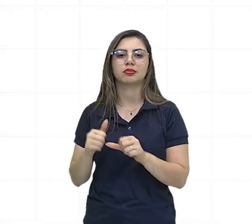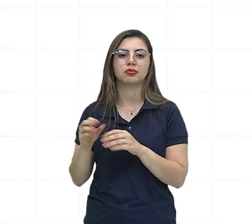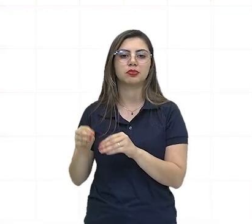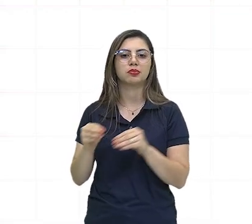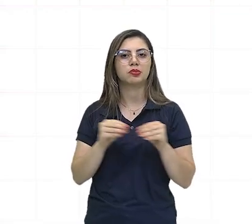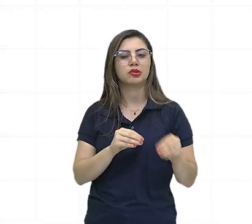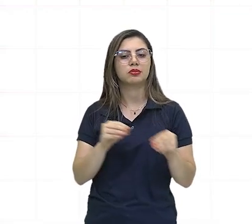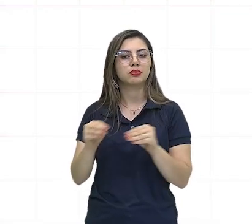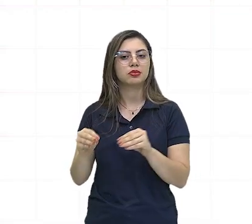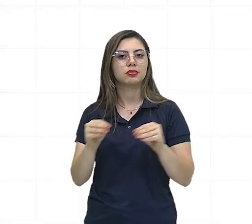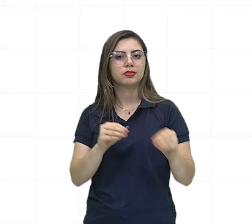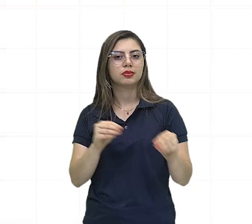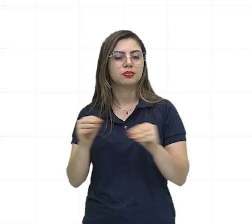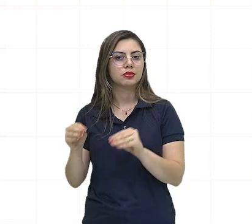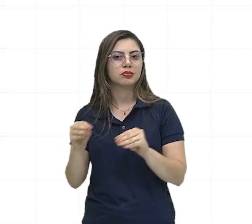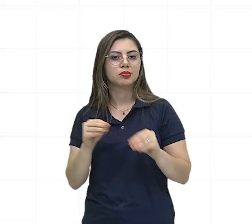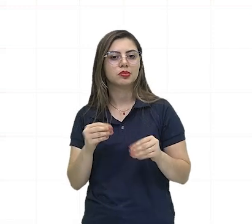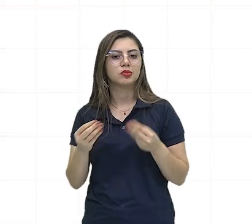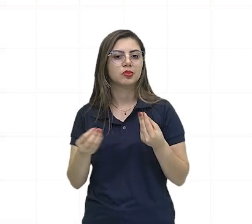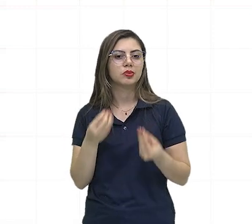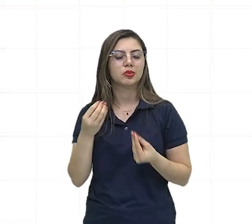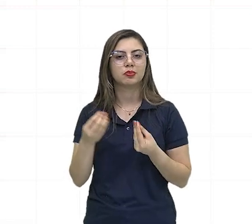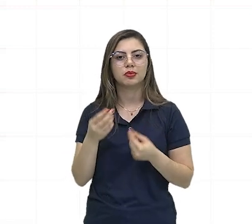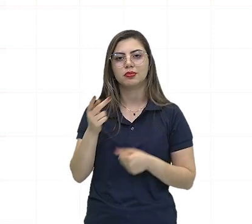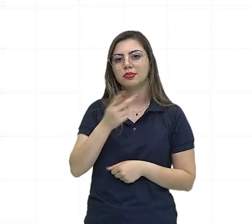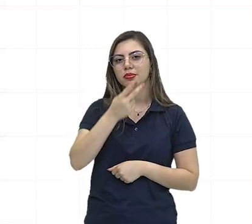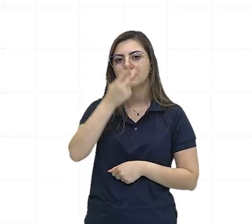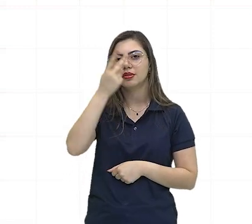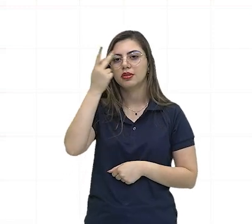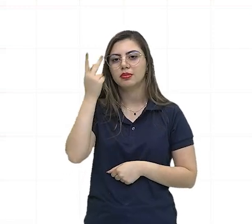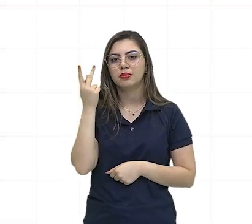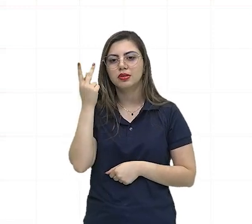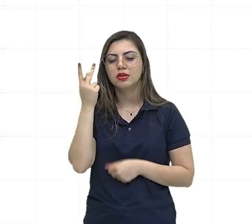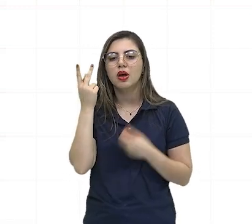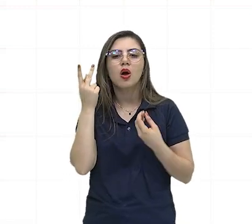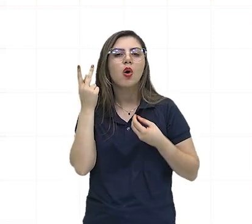agricultura itinerante, né? Onde o agricultor, ele vai